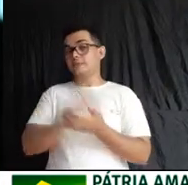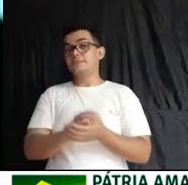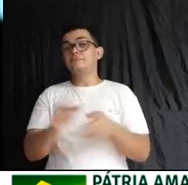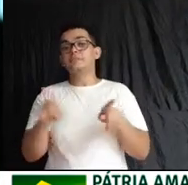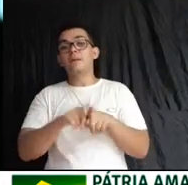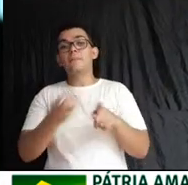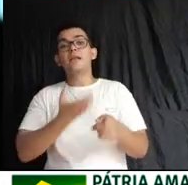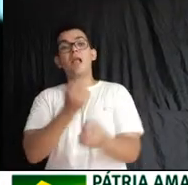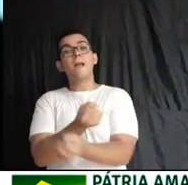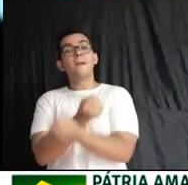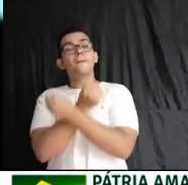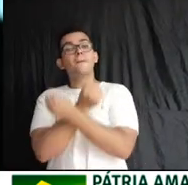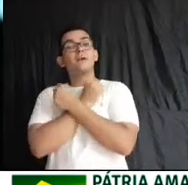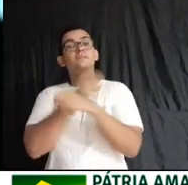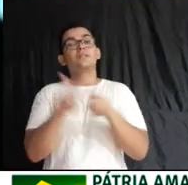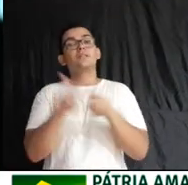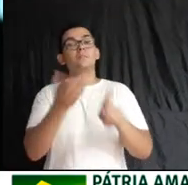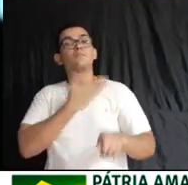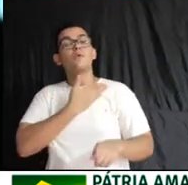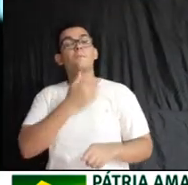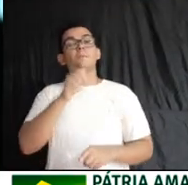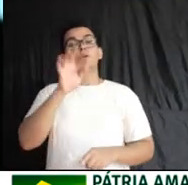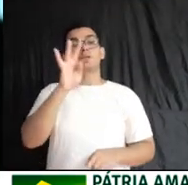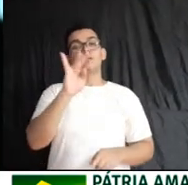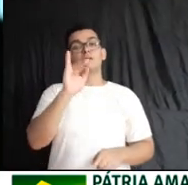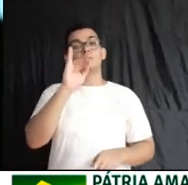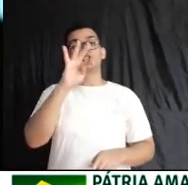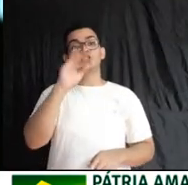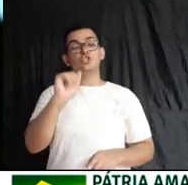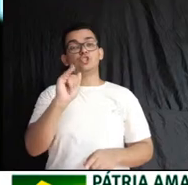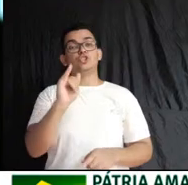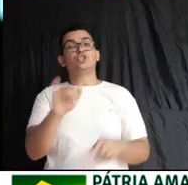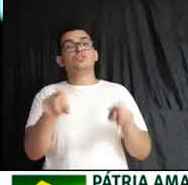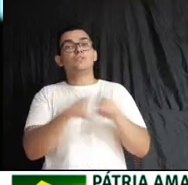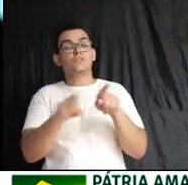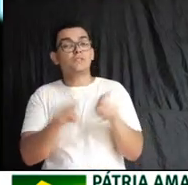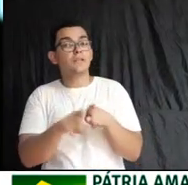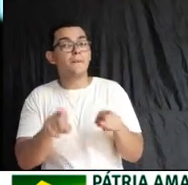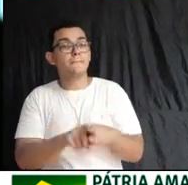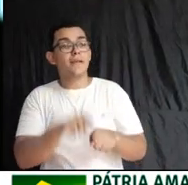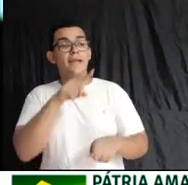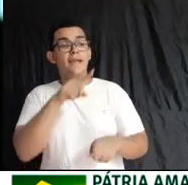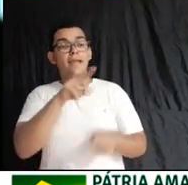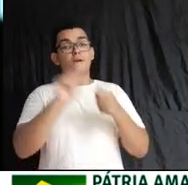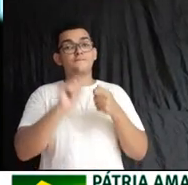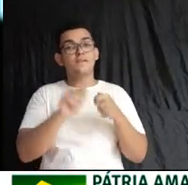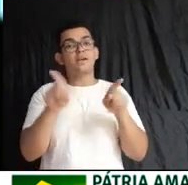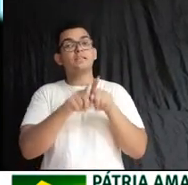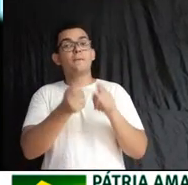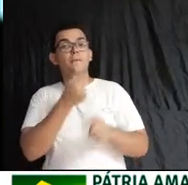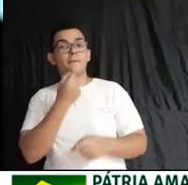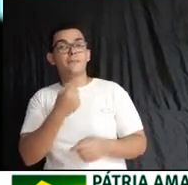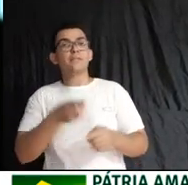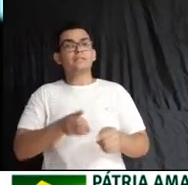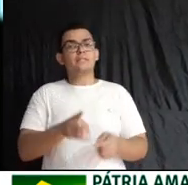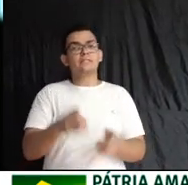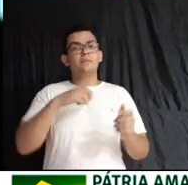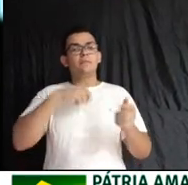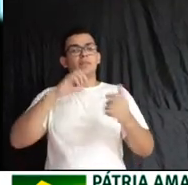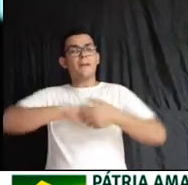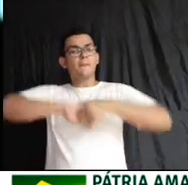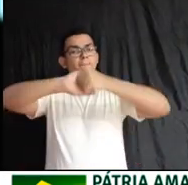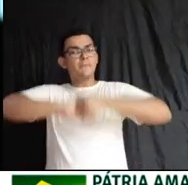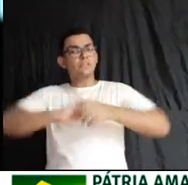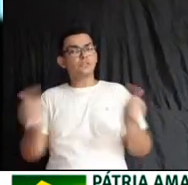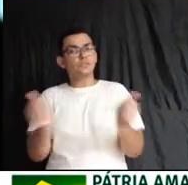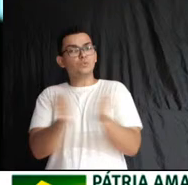mandar um abraço para o meu amigo Titi, que também é um dos integrantes aí, que está sempre em parceria comigo, fazendo esse